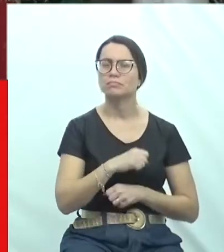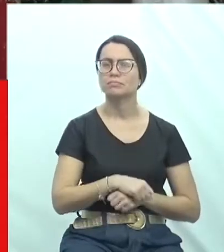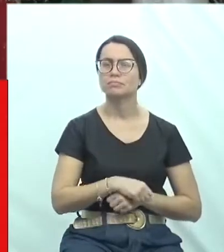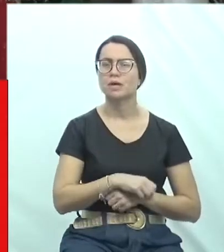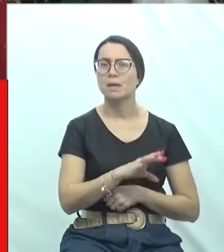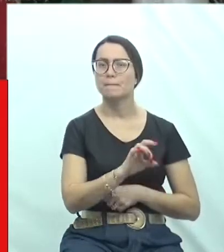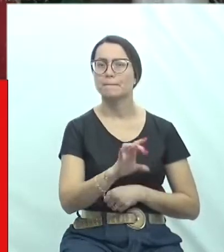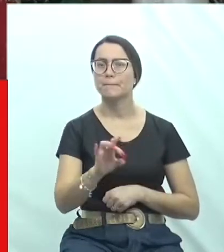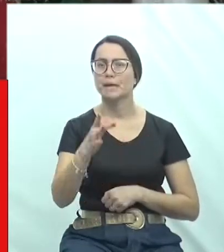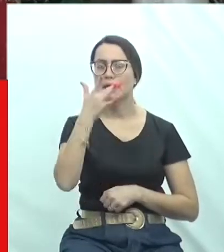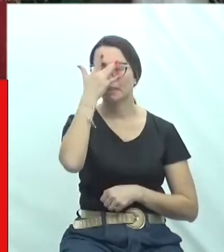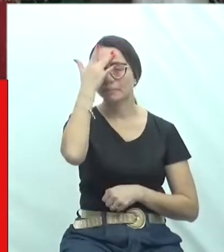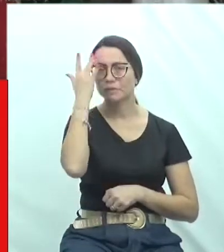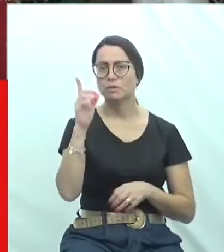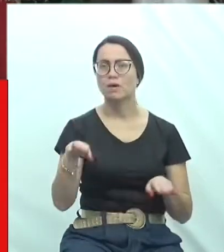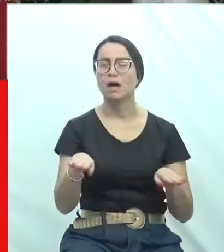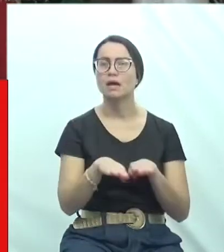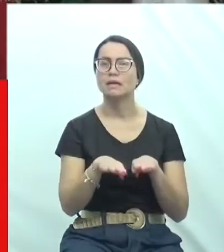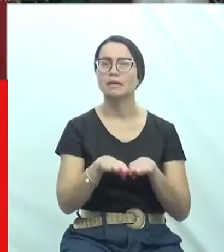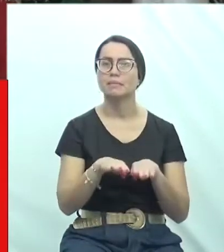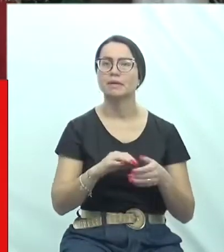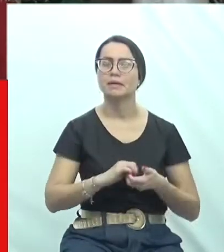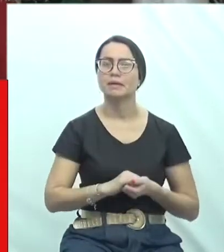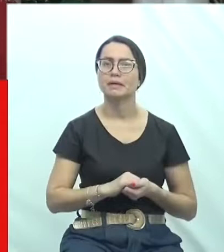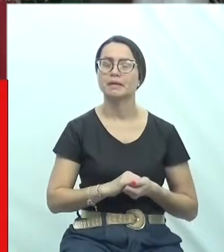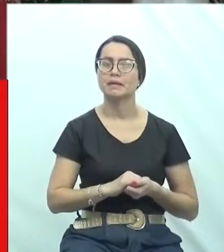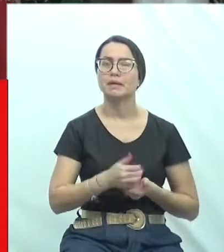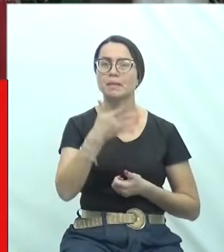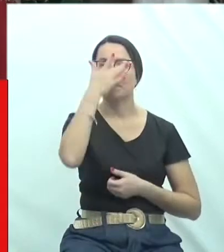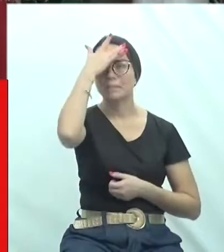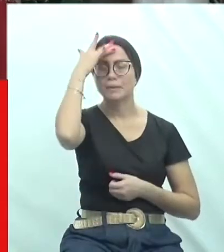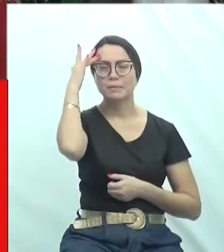para os jurídicos.